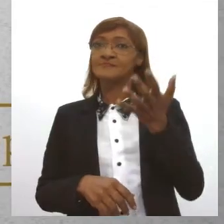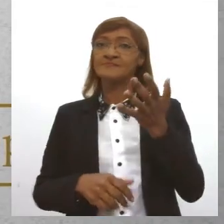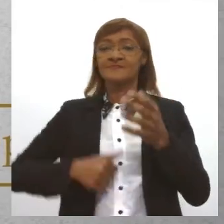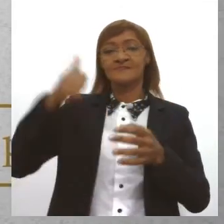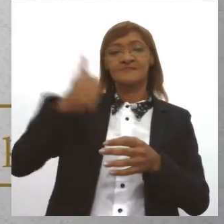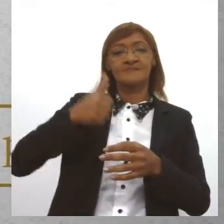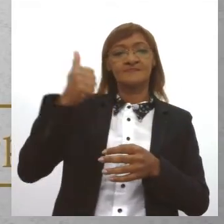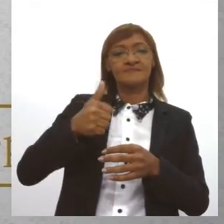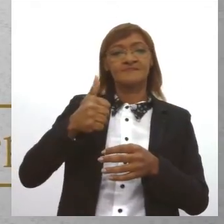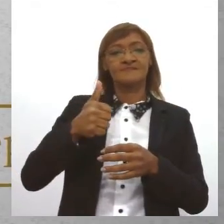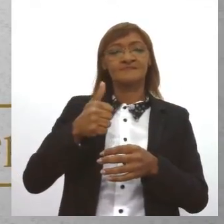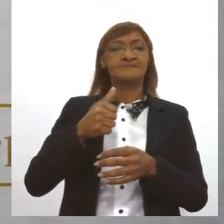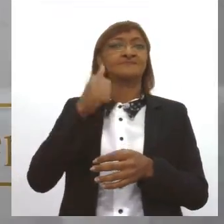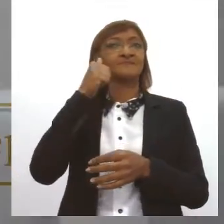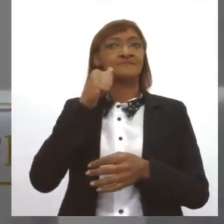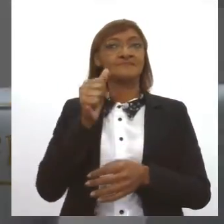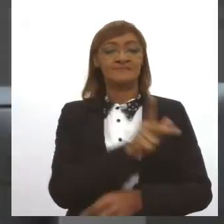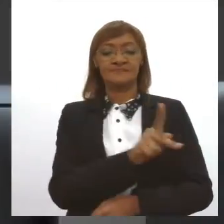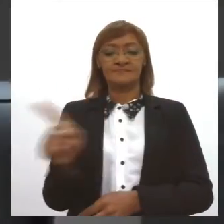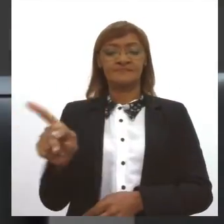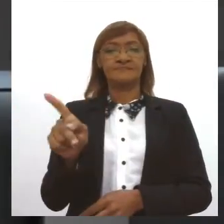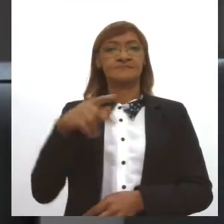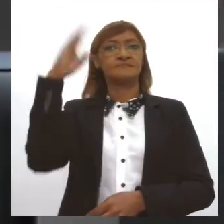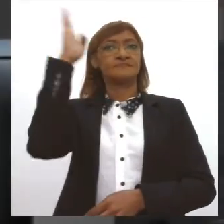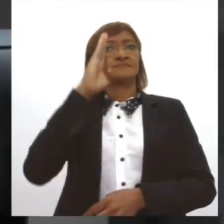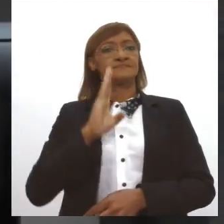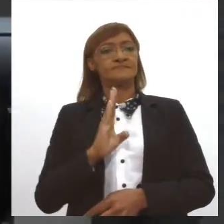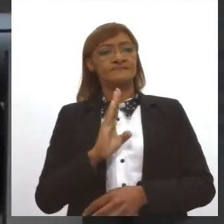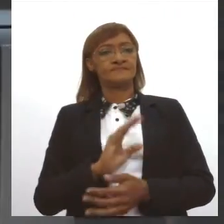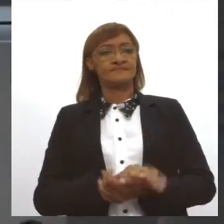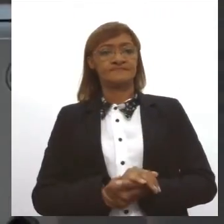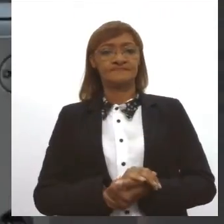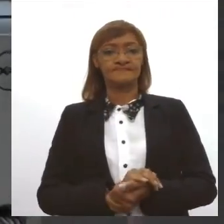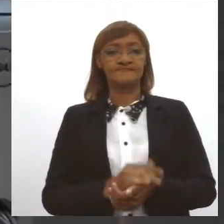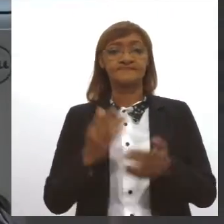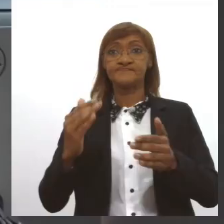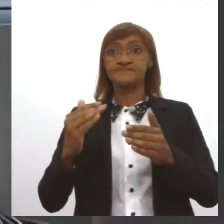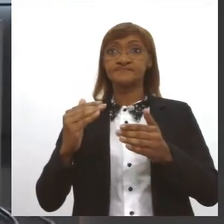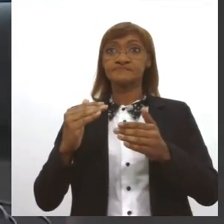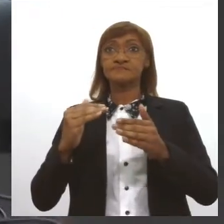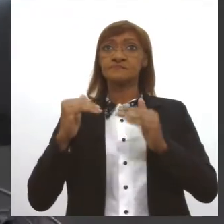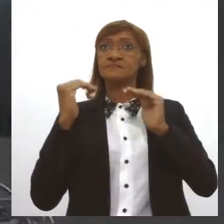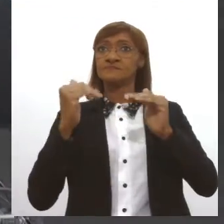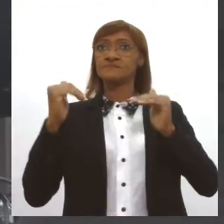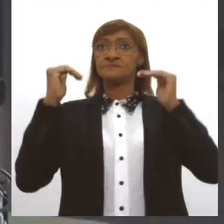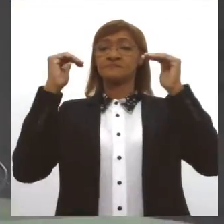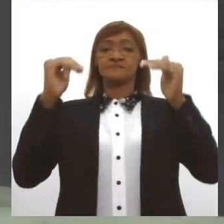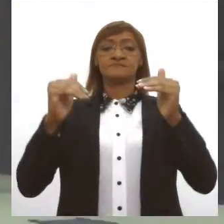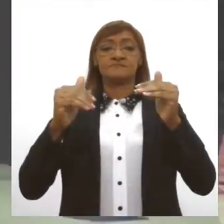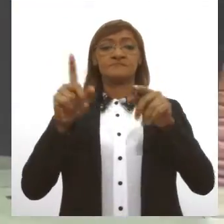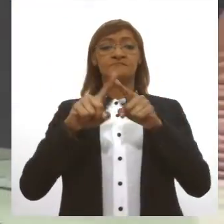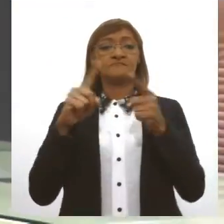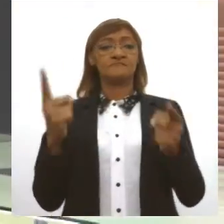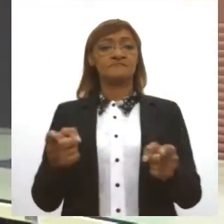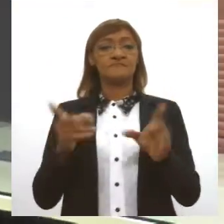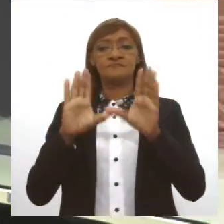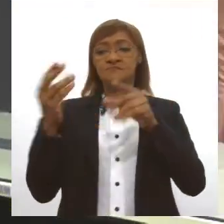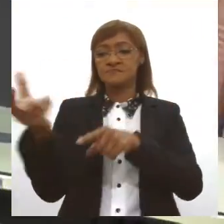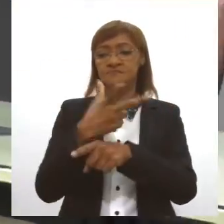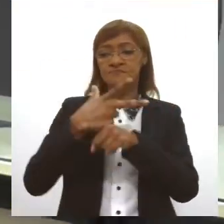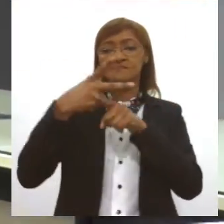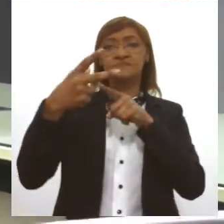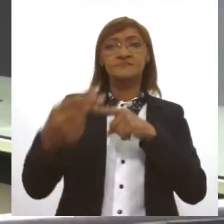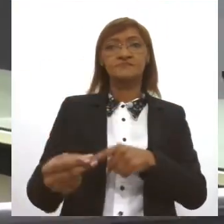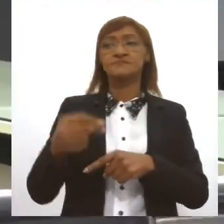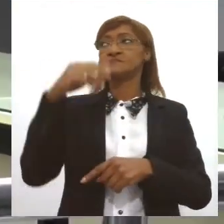presidente mulher eleita no Brasil. Apesar desses avanços, o Dia da Conquista do Voto Feminino no Brasil é uma data que